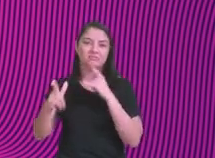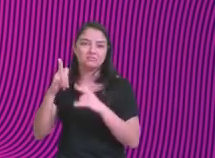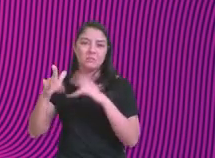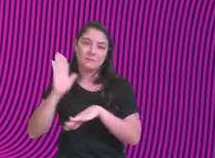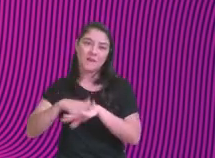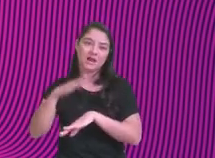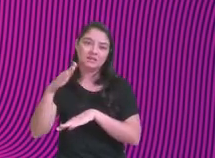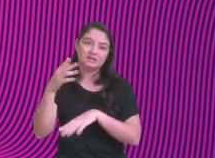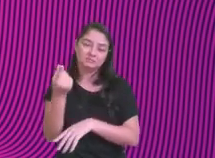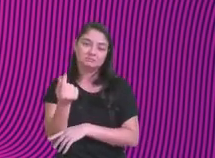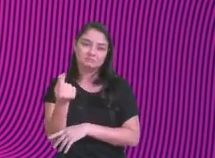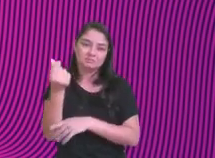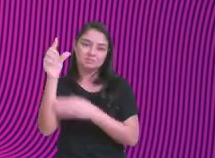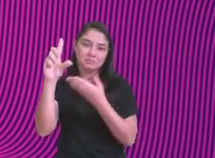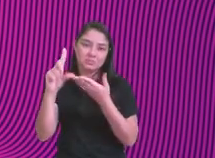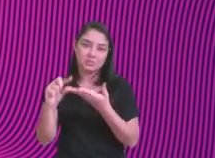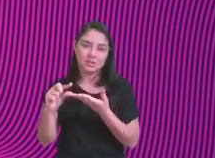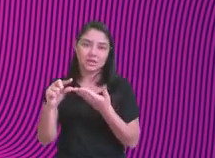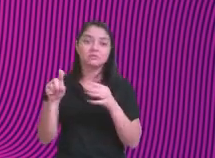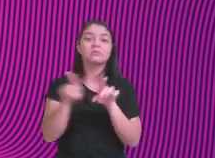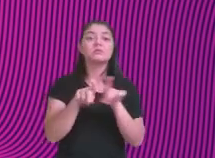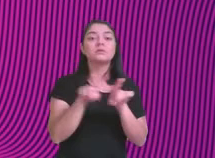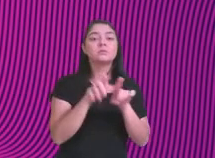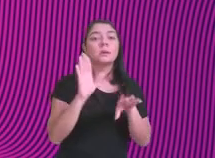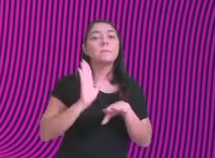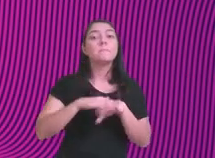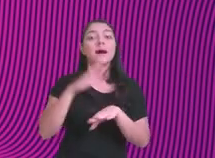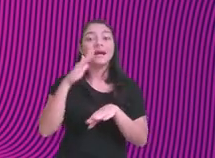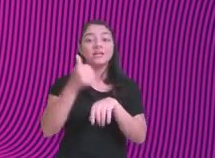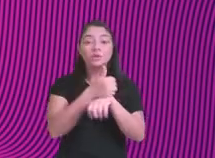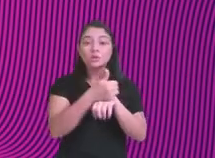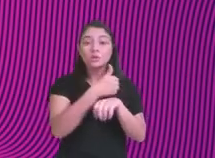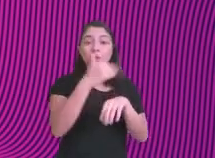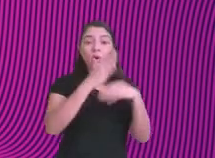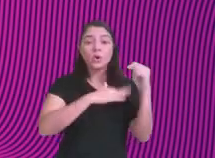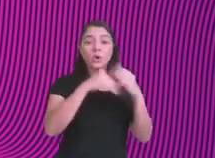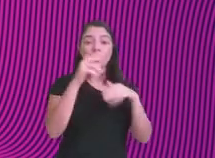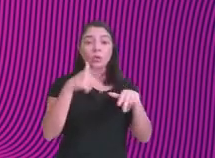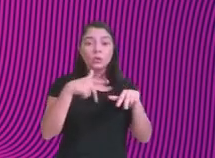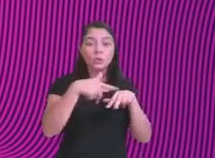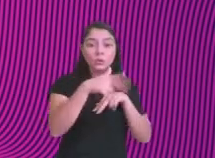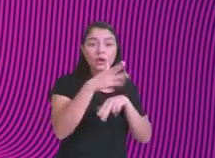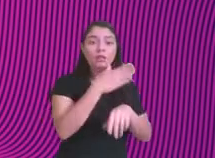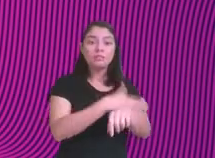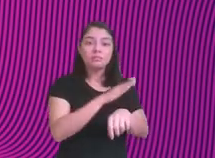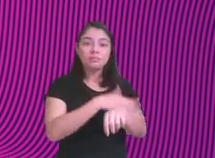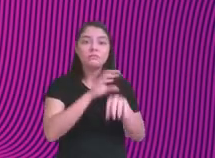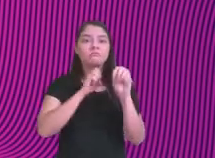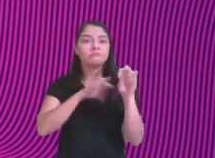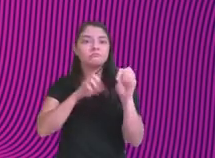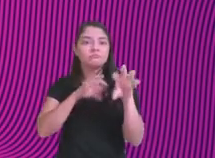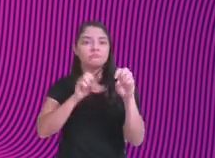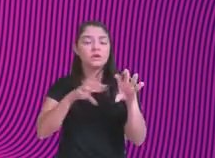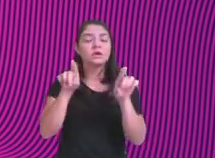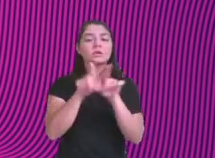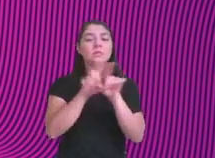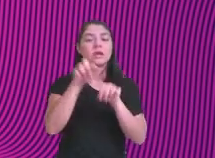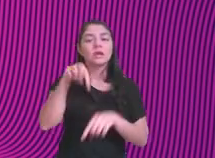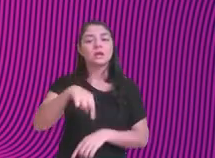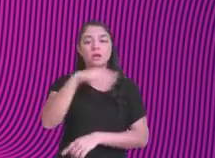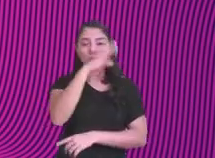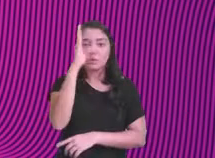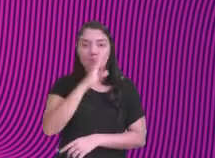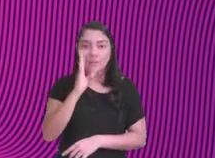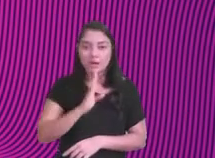e mais cirurgiões estão sendo treinados. No Brasil, a Associação Médica Brasileira, junto